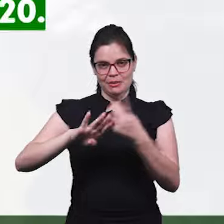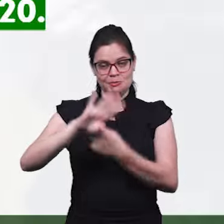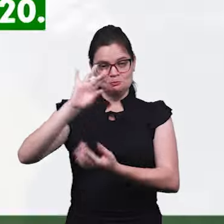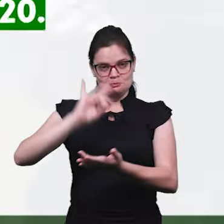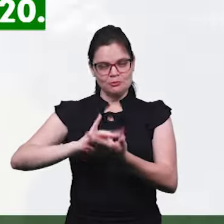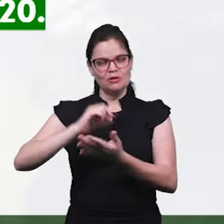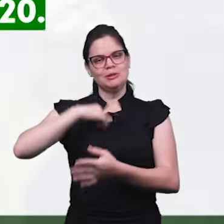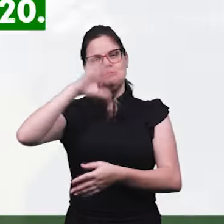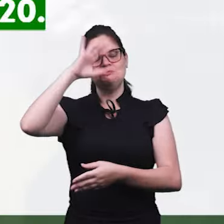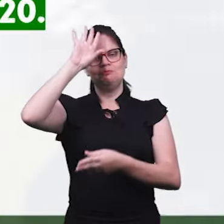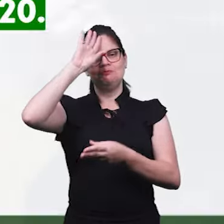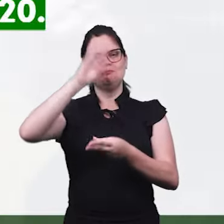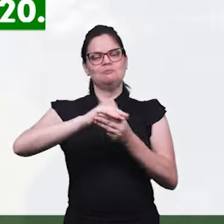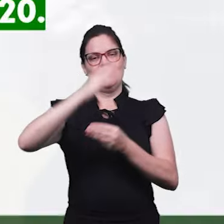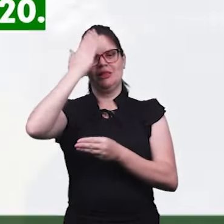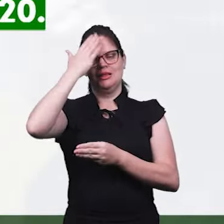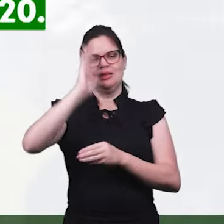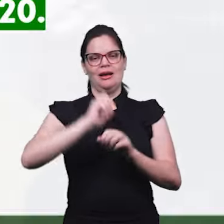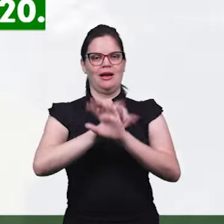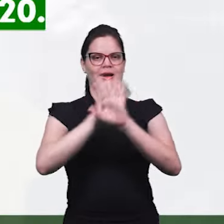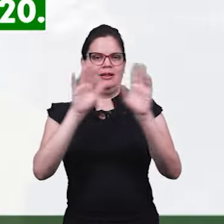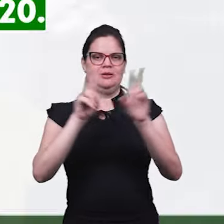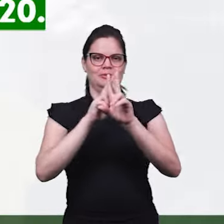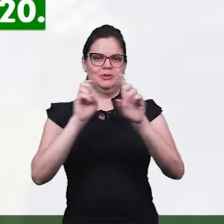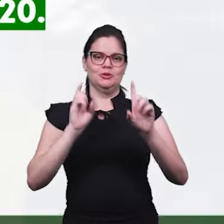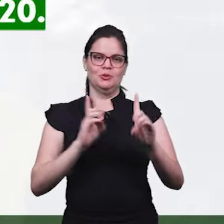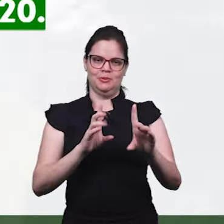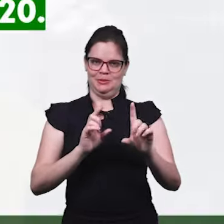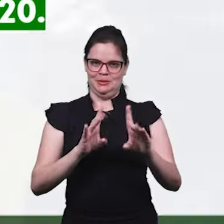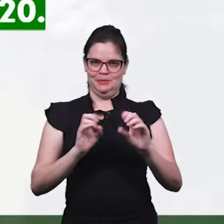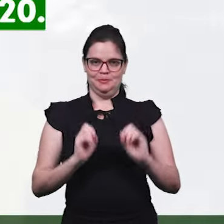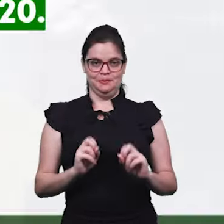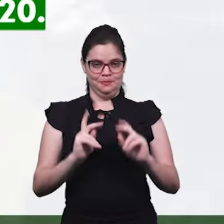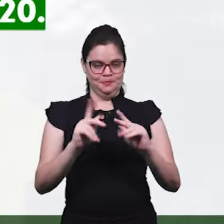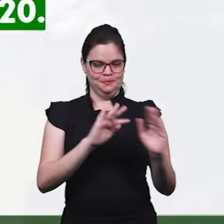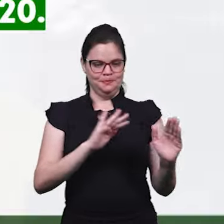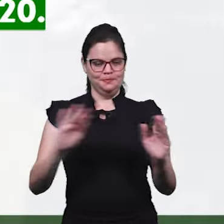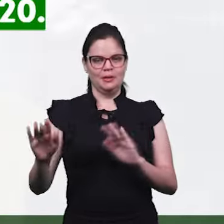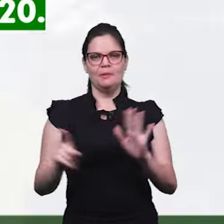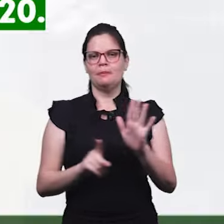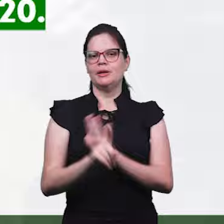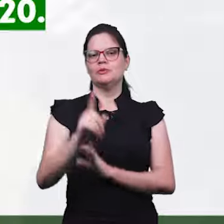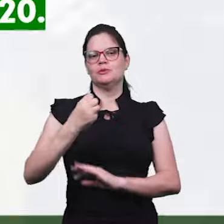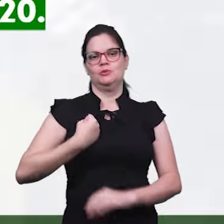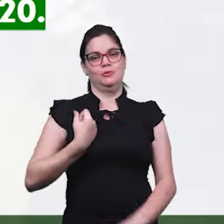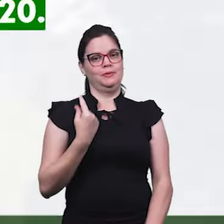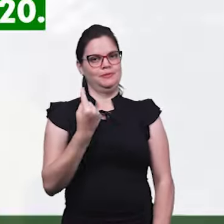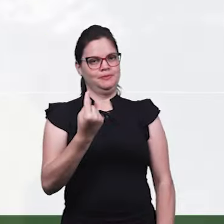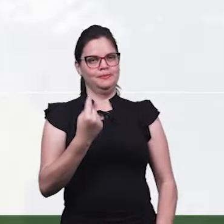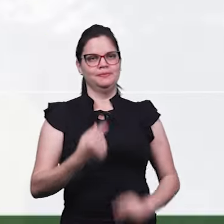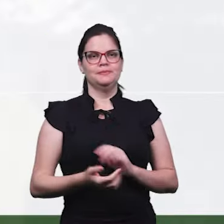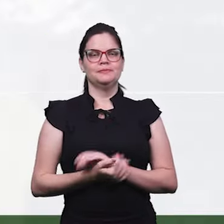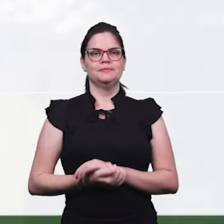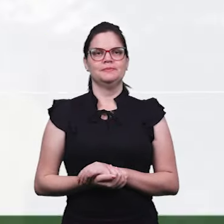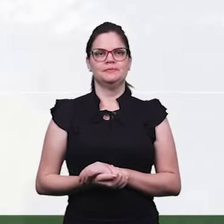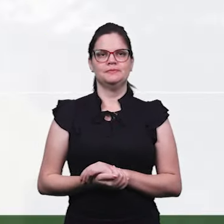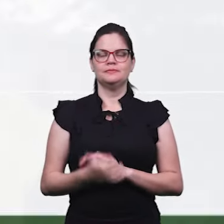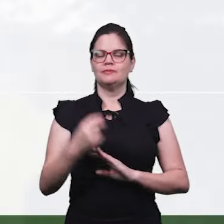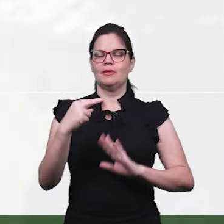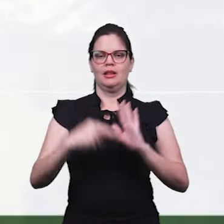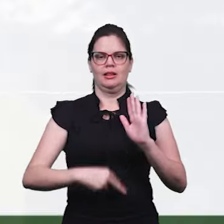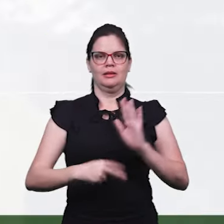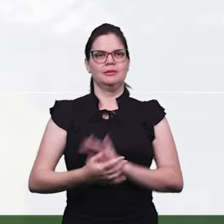Dominical, às 10 horas da manhã, entender o assunto doutrinário. Então vamos lá, a nossa primeira pergunta que foi formulada para esta Escola